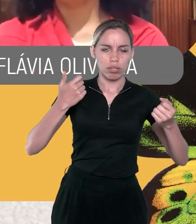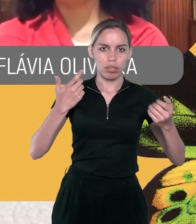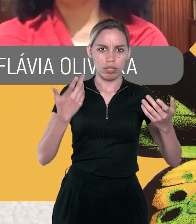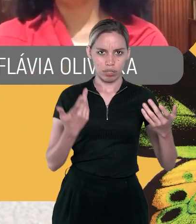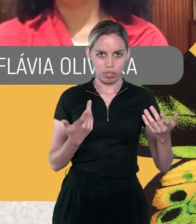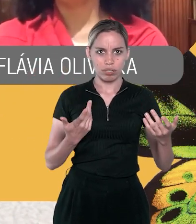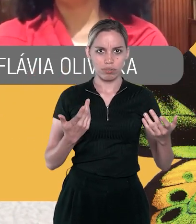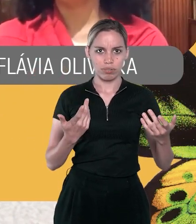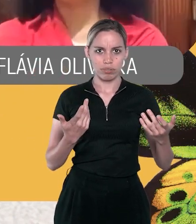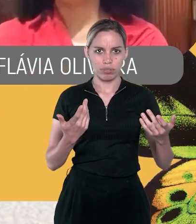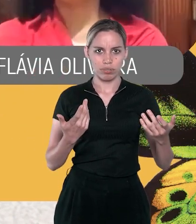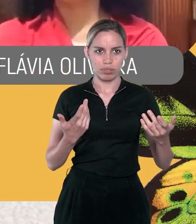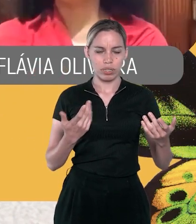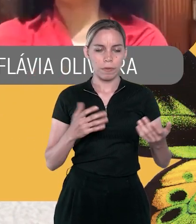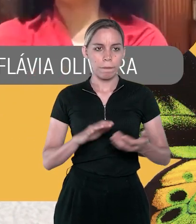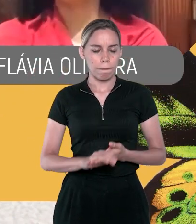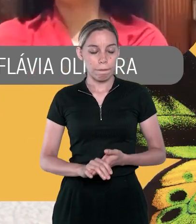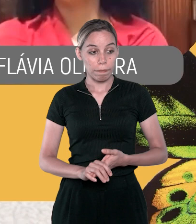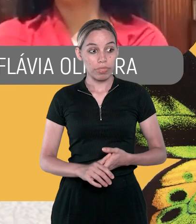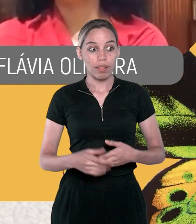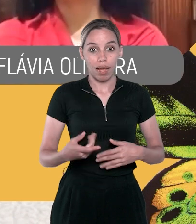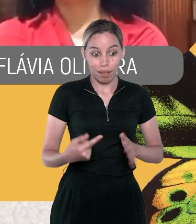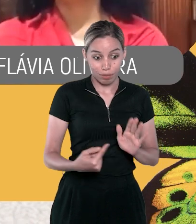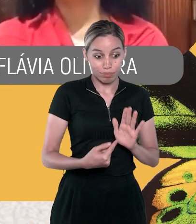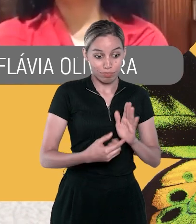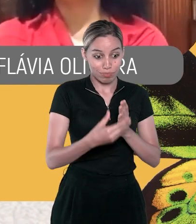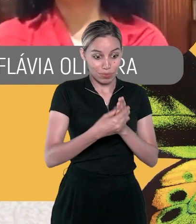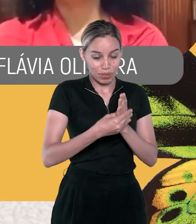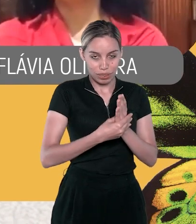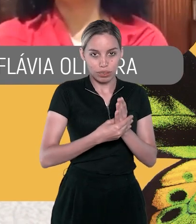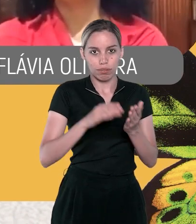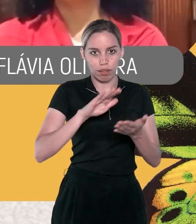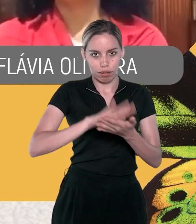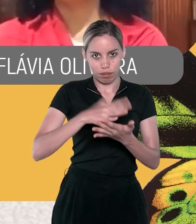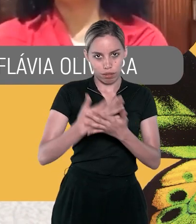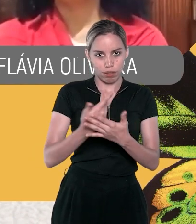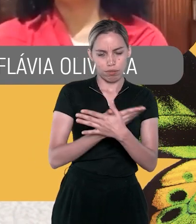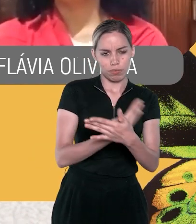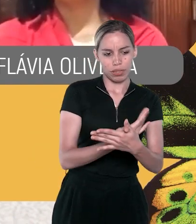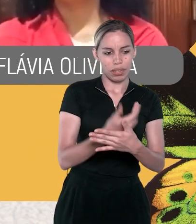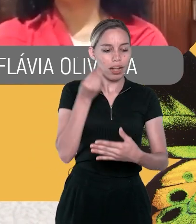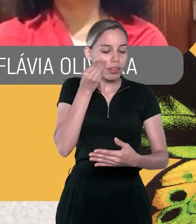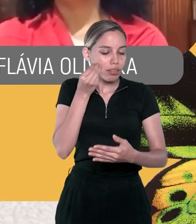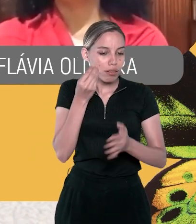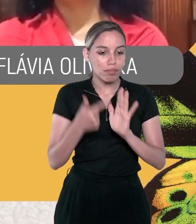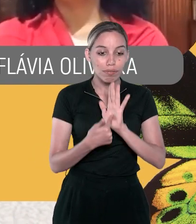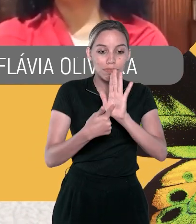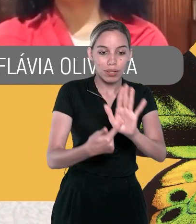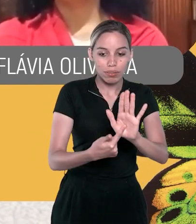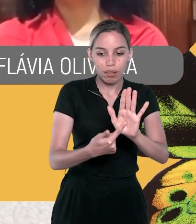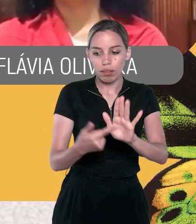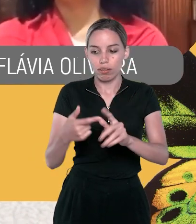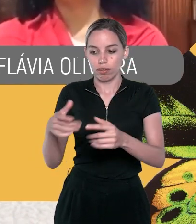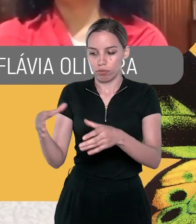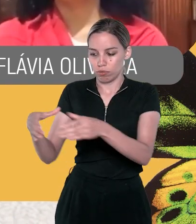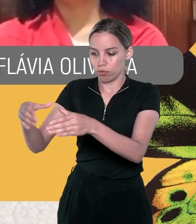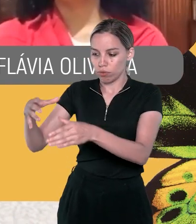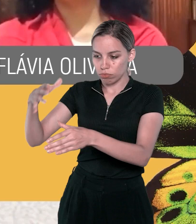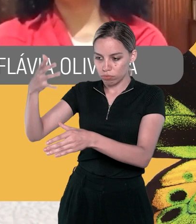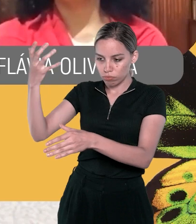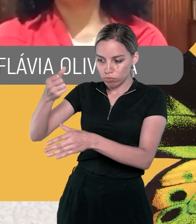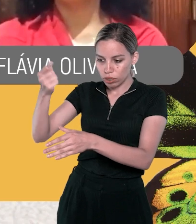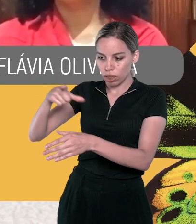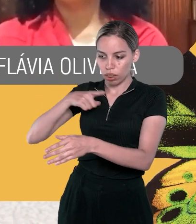refletir no Intérprete de Borboletas, né, criando um mundo da branquitude, que tem lá os seus problemas, e criando um